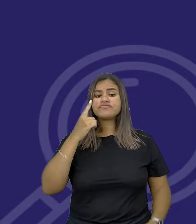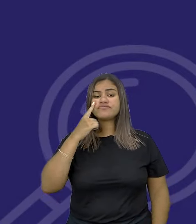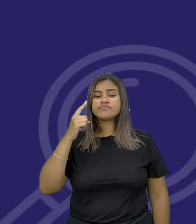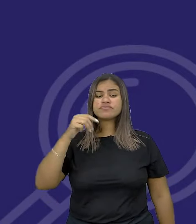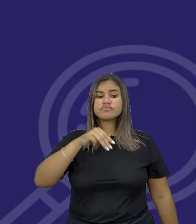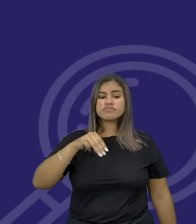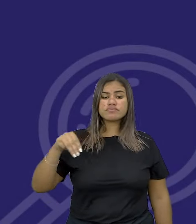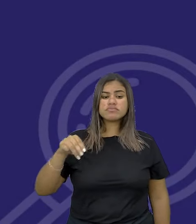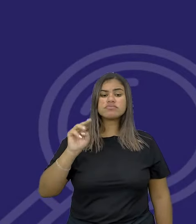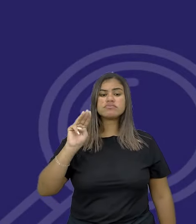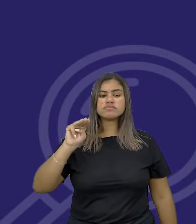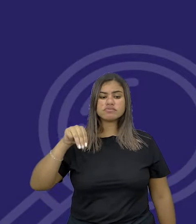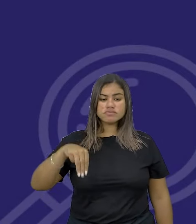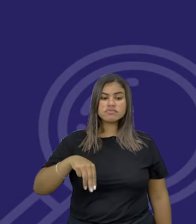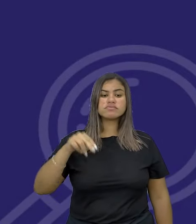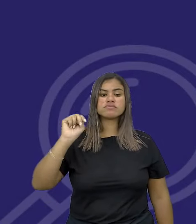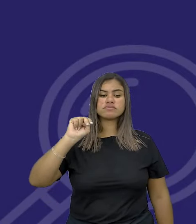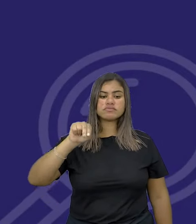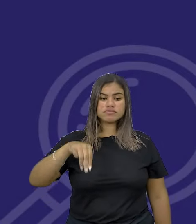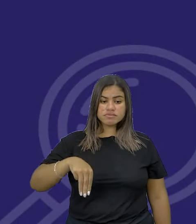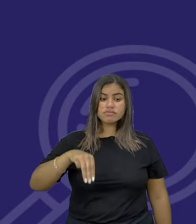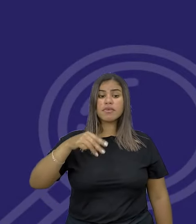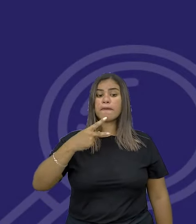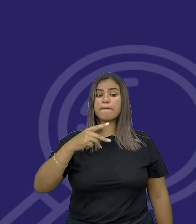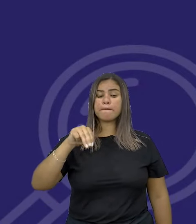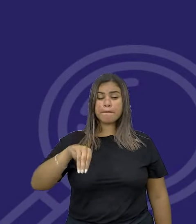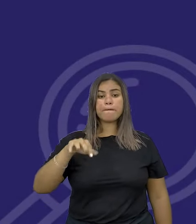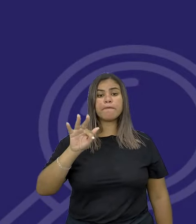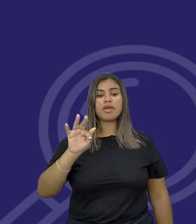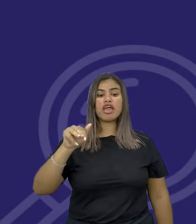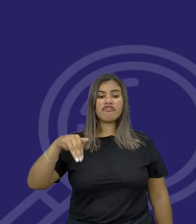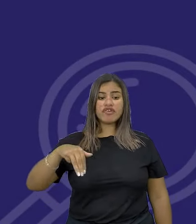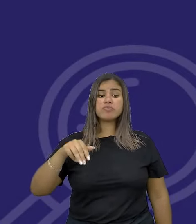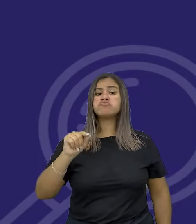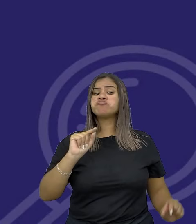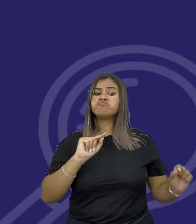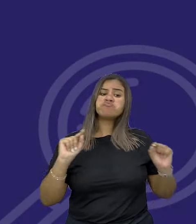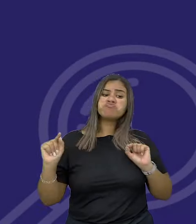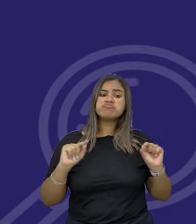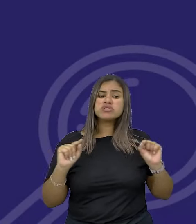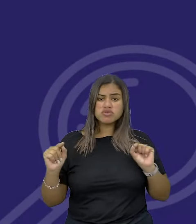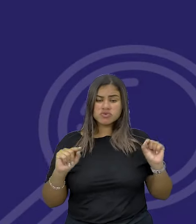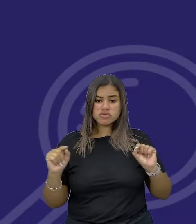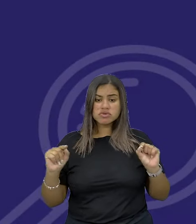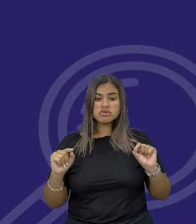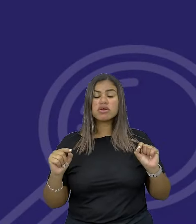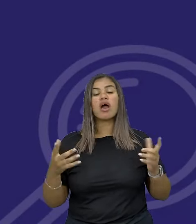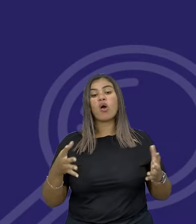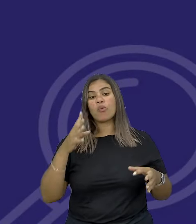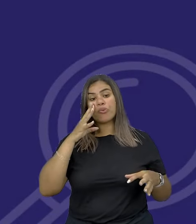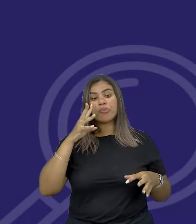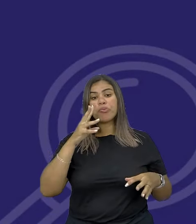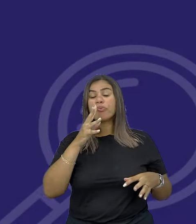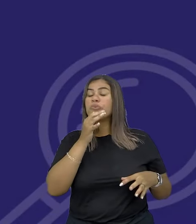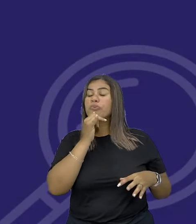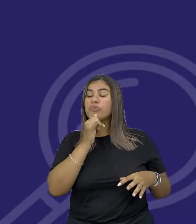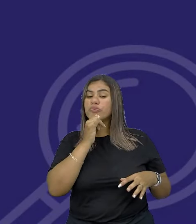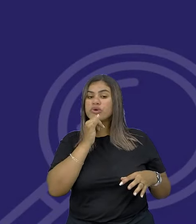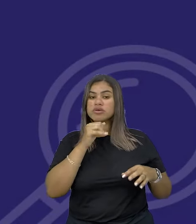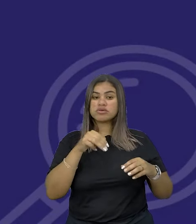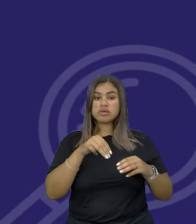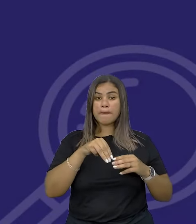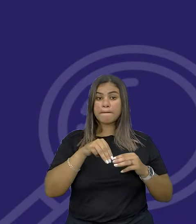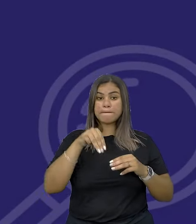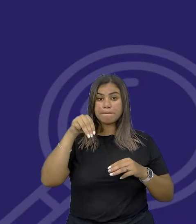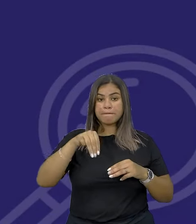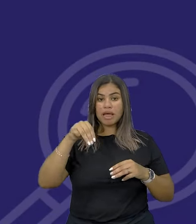que é um picômetro, o que é um femtômetro, por que está mudando aí, né? Então, a palavra metro fica tudo igual, o que muda é o prefixo.